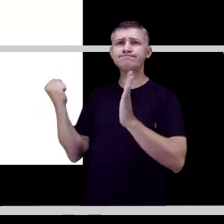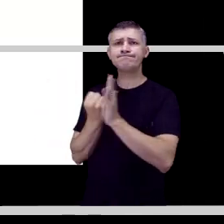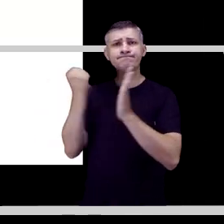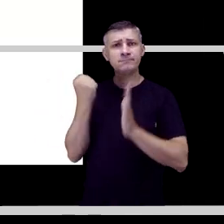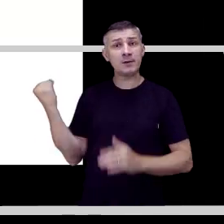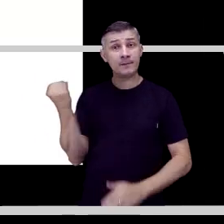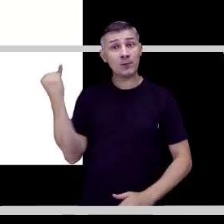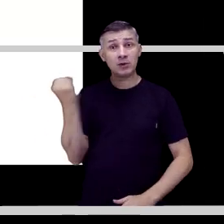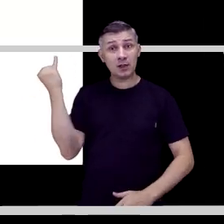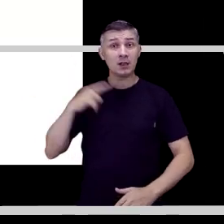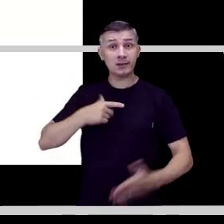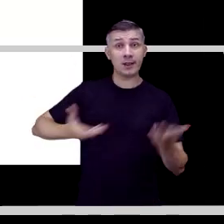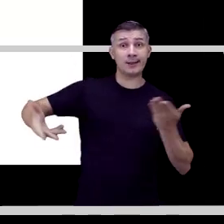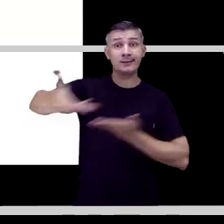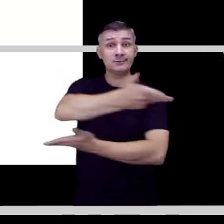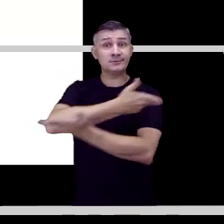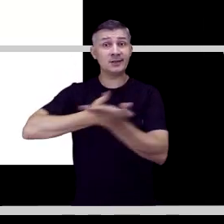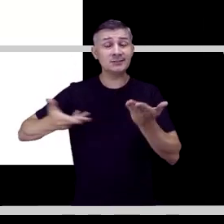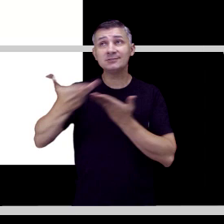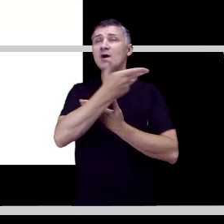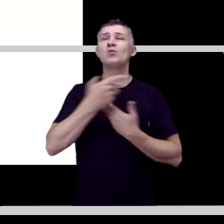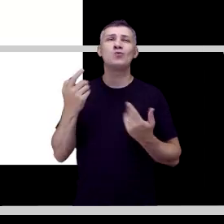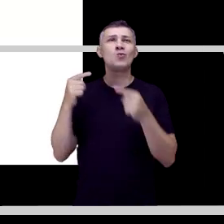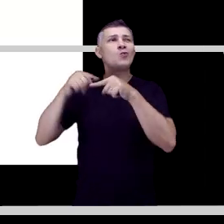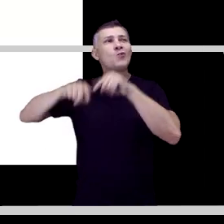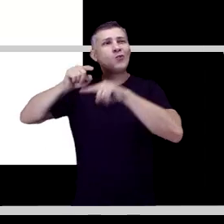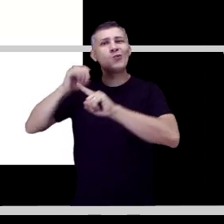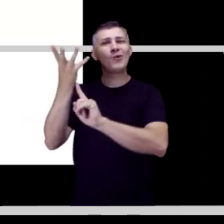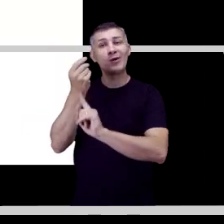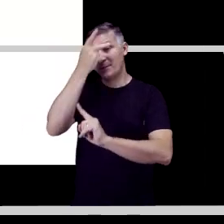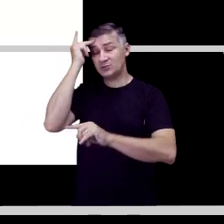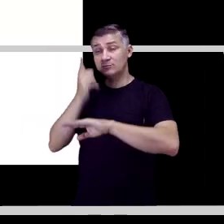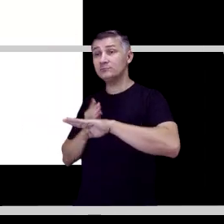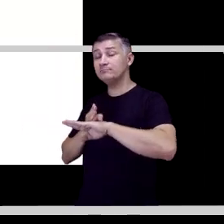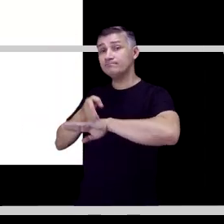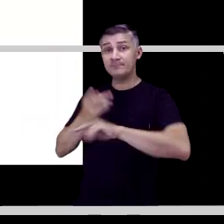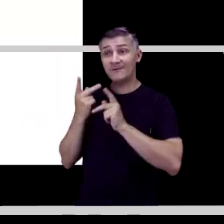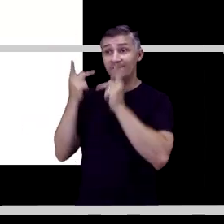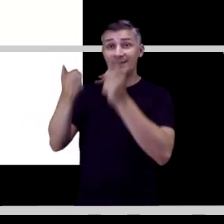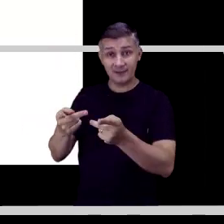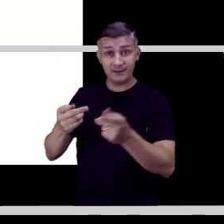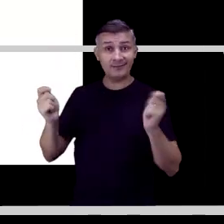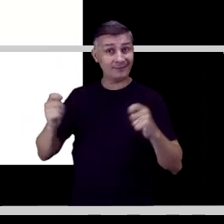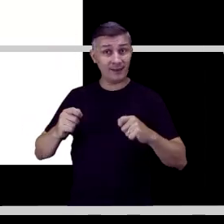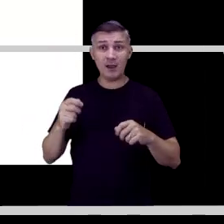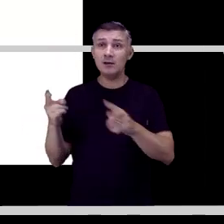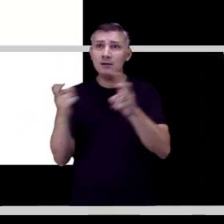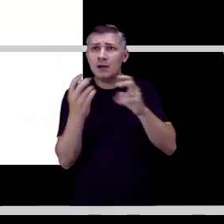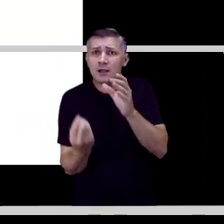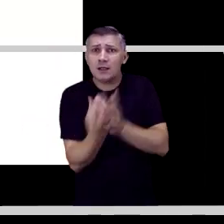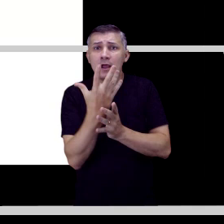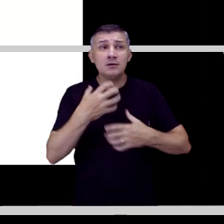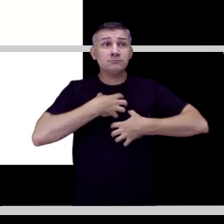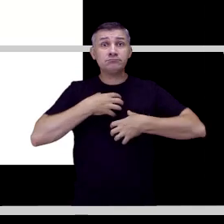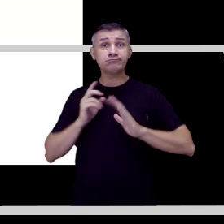marcante, né, de ter a interação com o visitante, e de